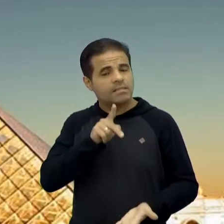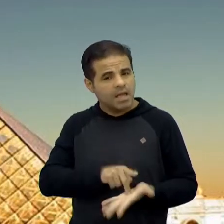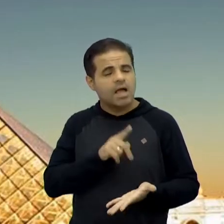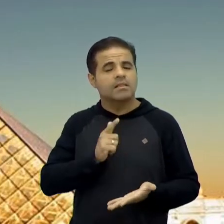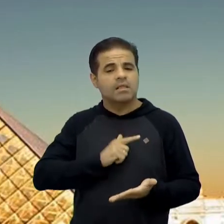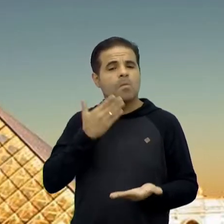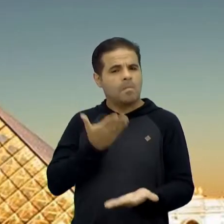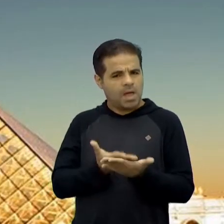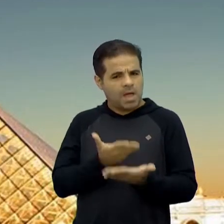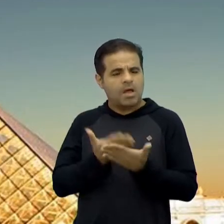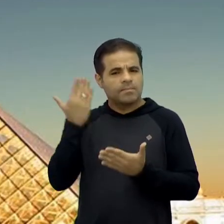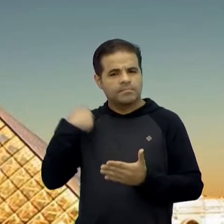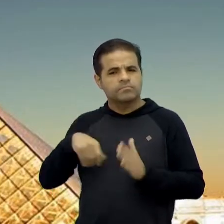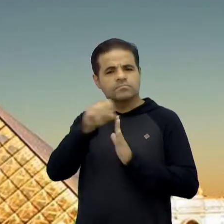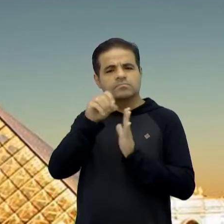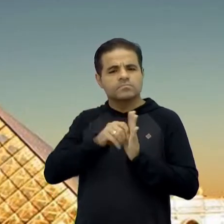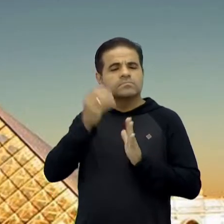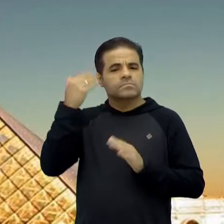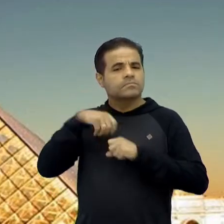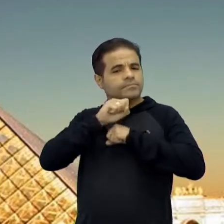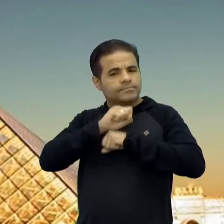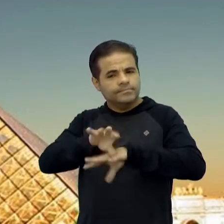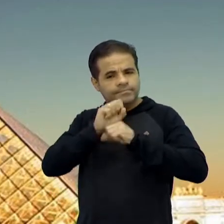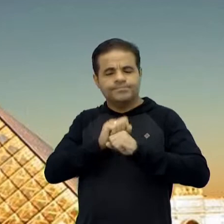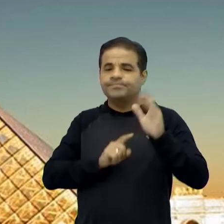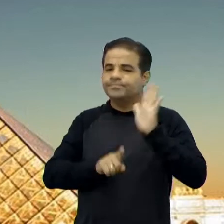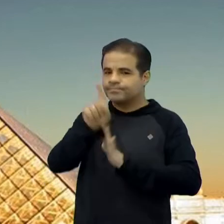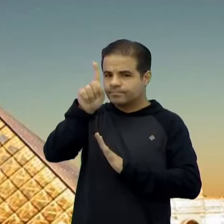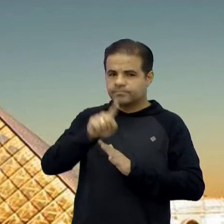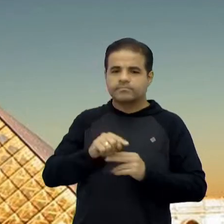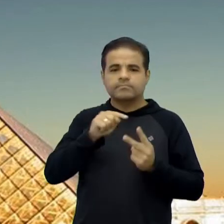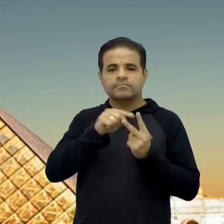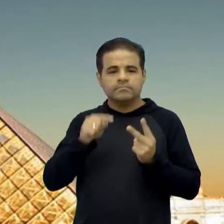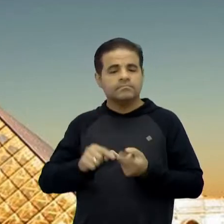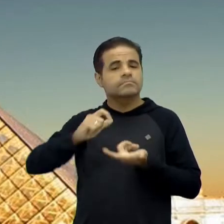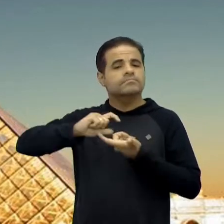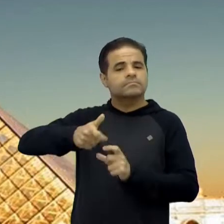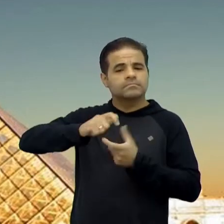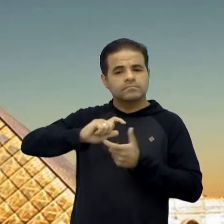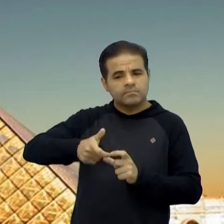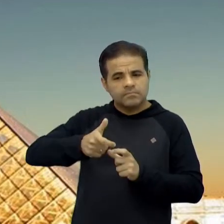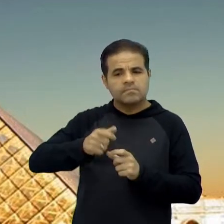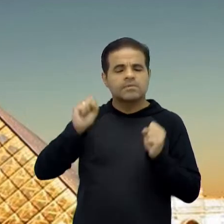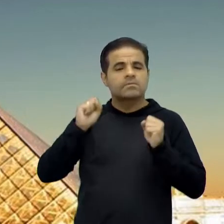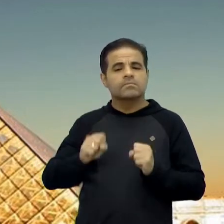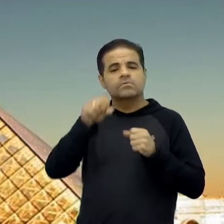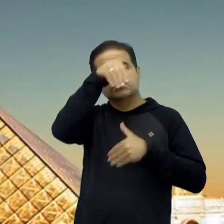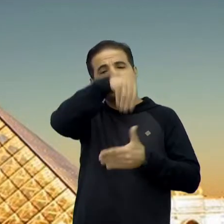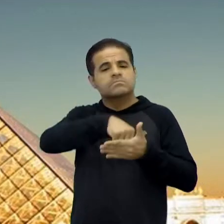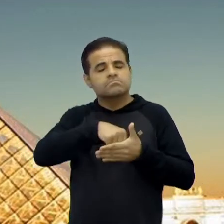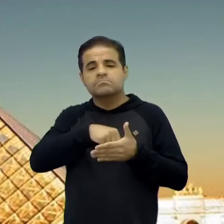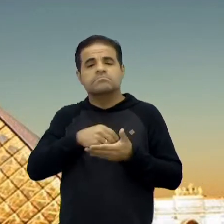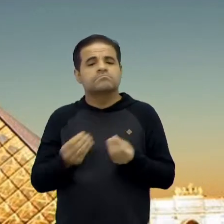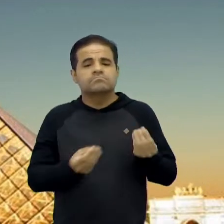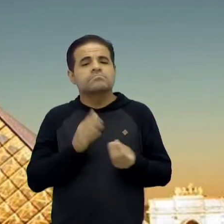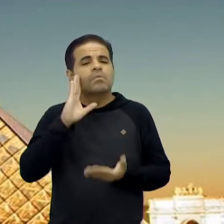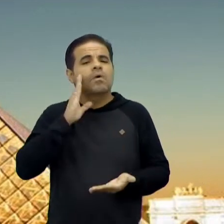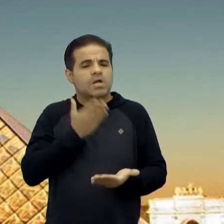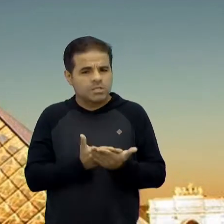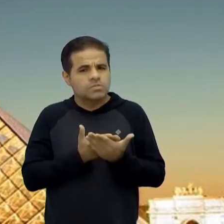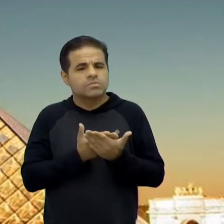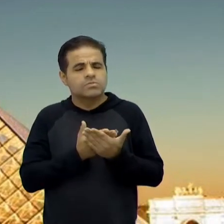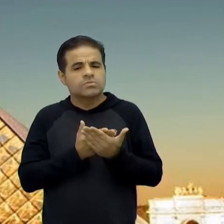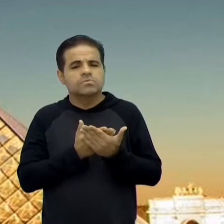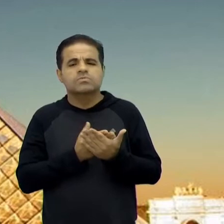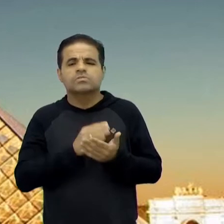até uma aula que eu dei aqui no Centro de Vídeos há algum tempo, eu pergunto o que cabe no meme, né? O que pode ser inserido no meme. E eu acredito